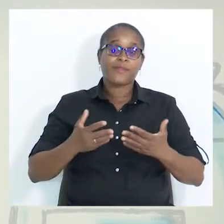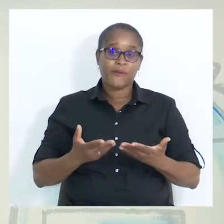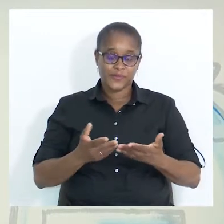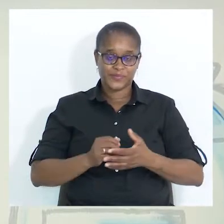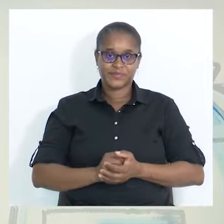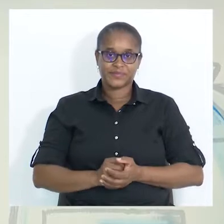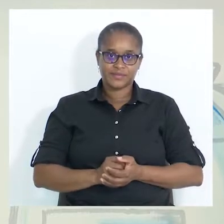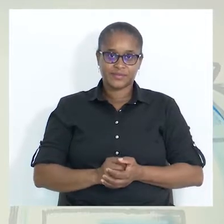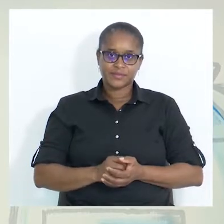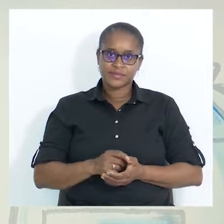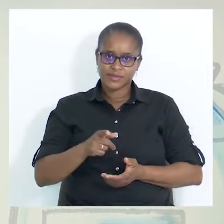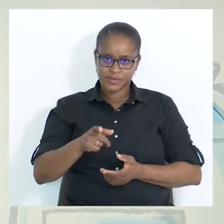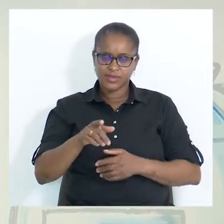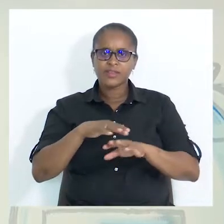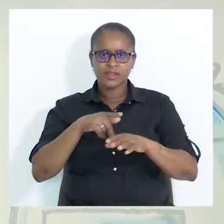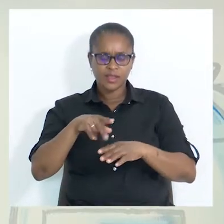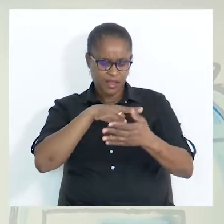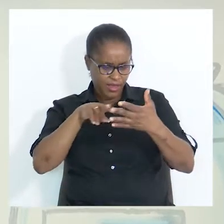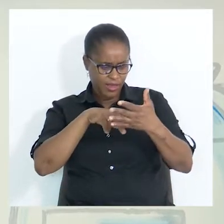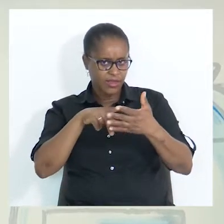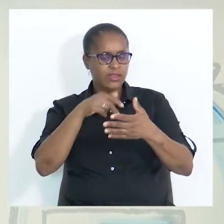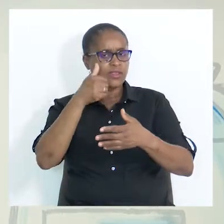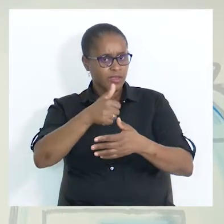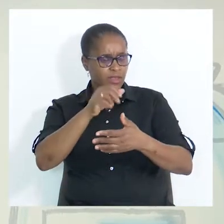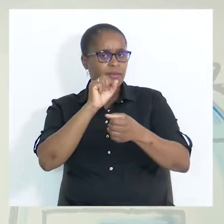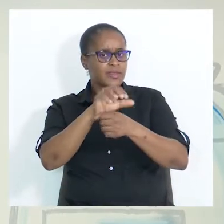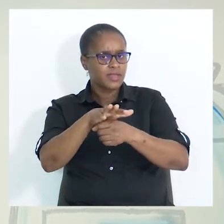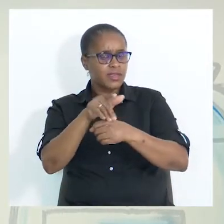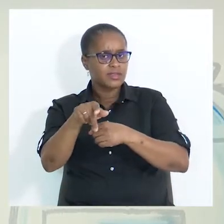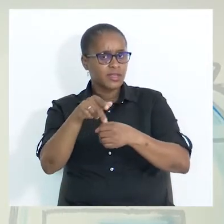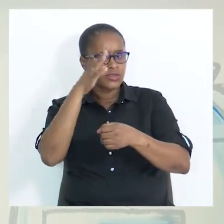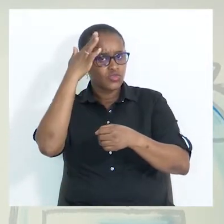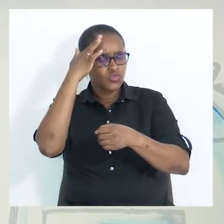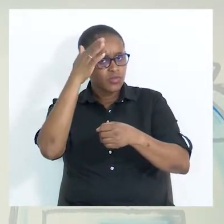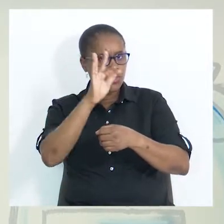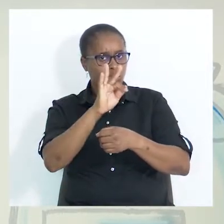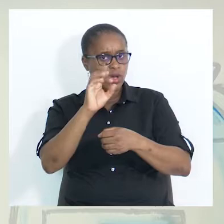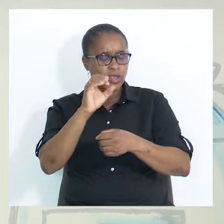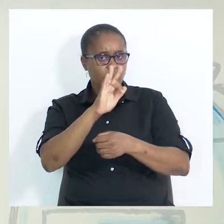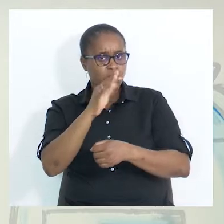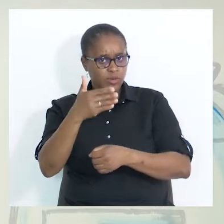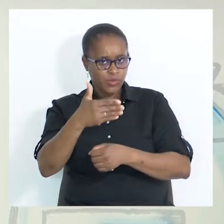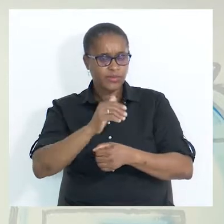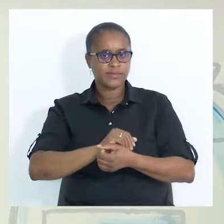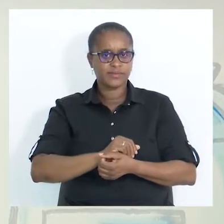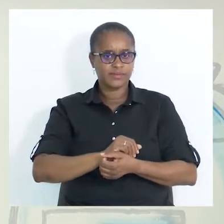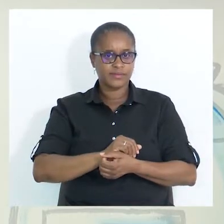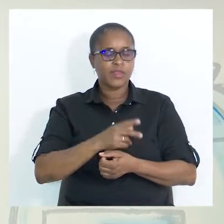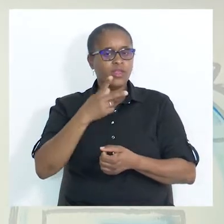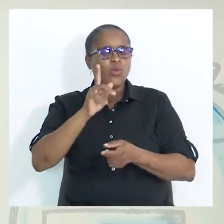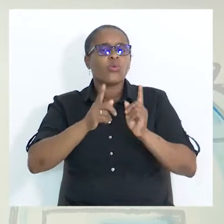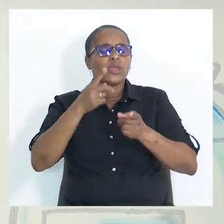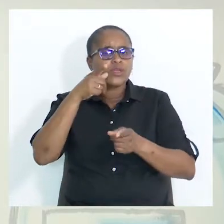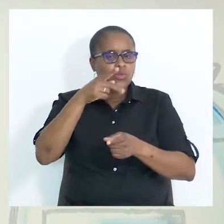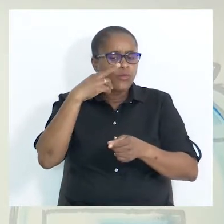Então, leste como deve ser a mensagem contida nas páginas 40 a 41? O que